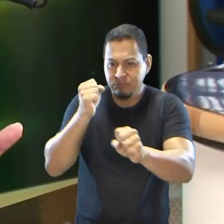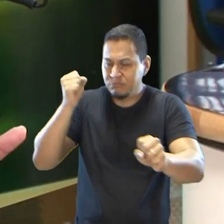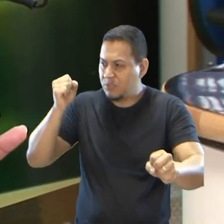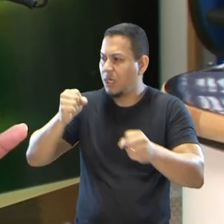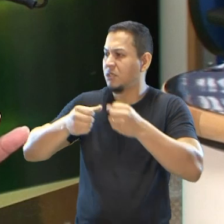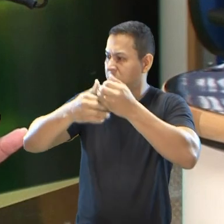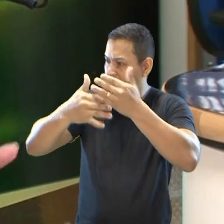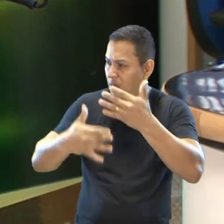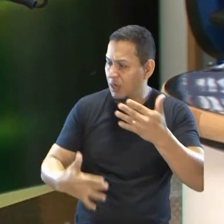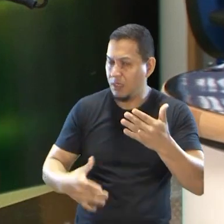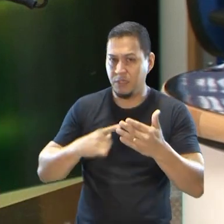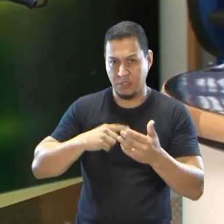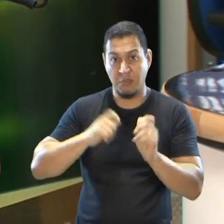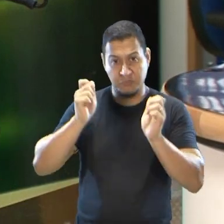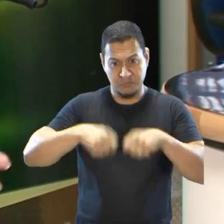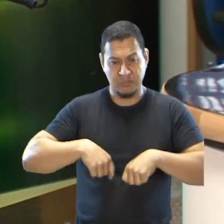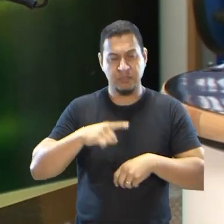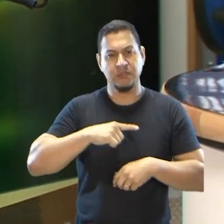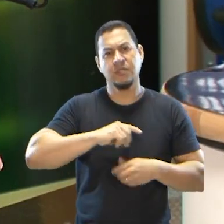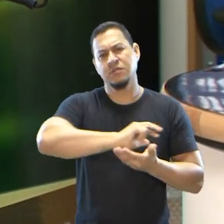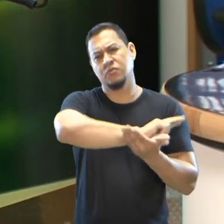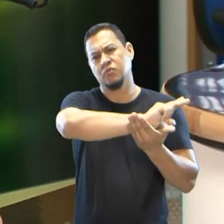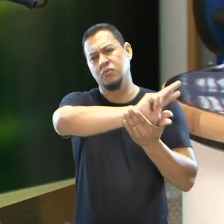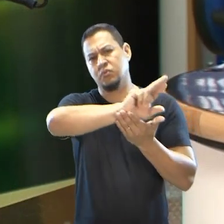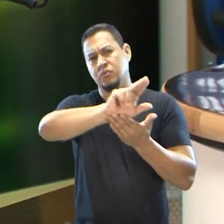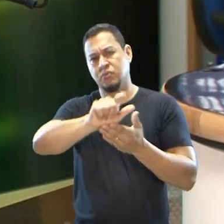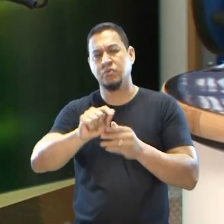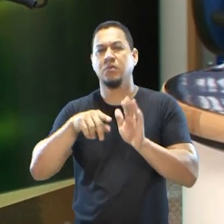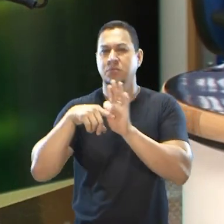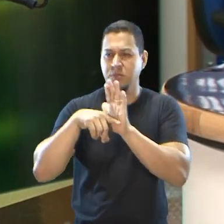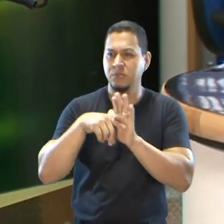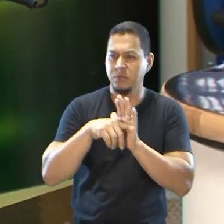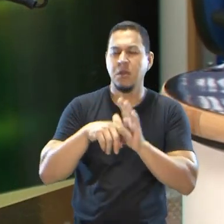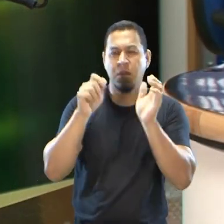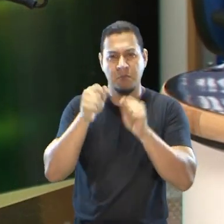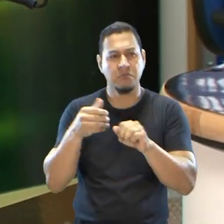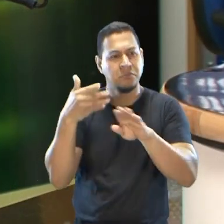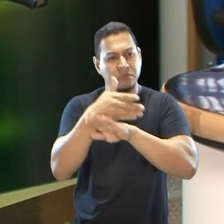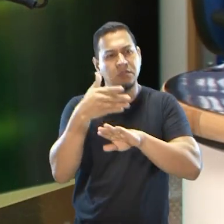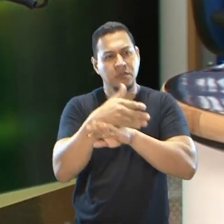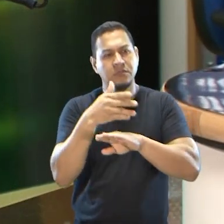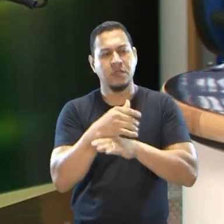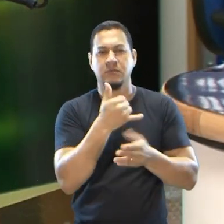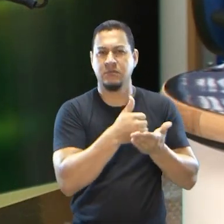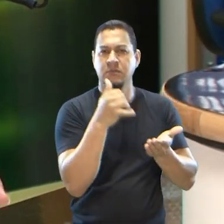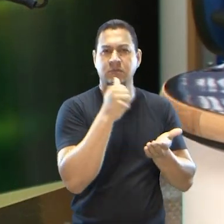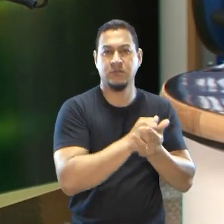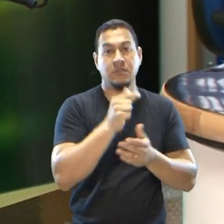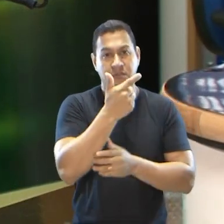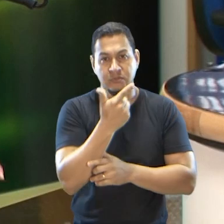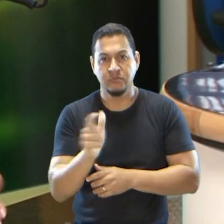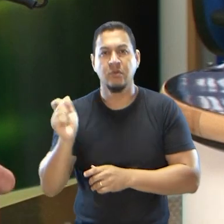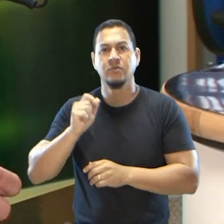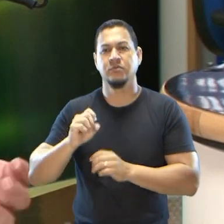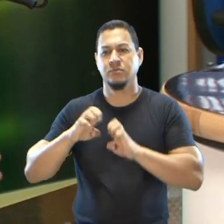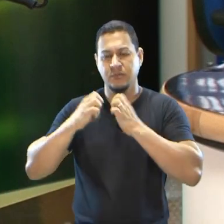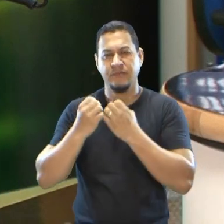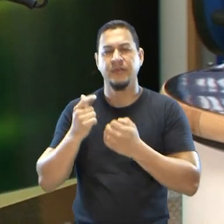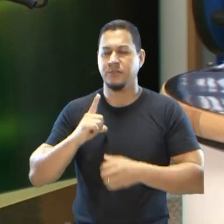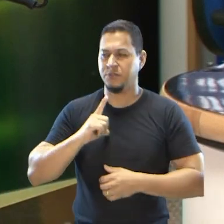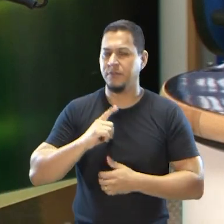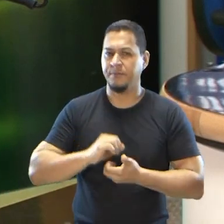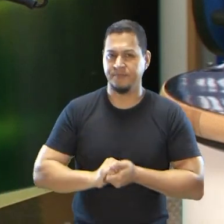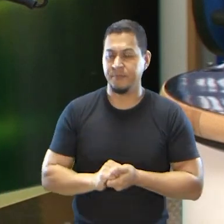bem abrangente o mestrado, sim, né? Então dá para várias áreas mesmo participarem, se inscreverem nas próximas